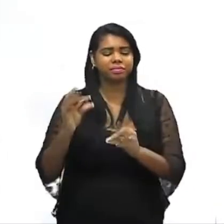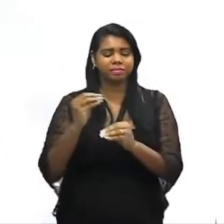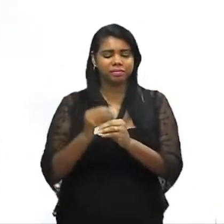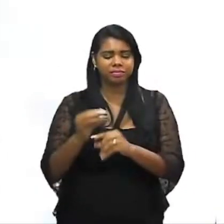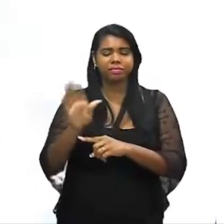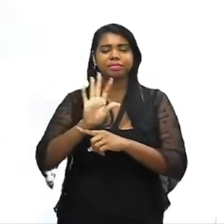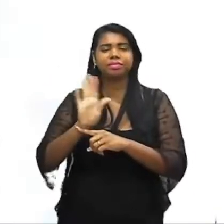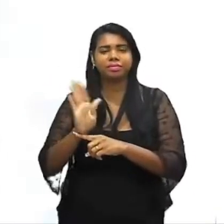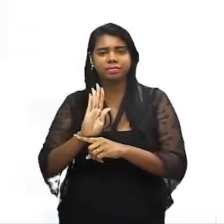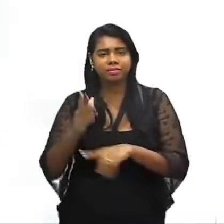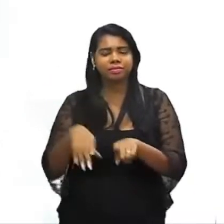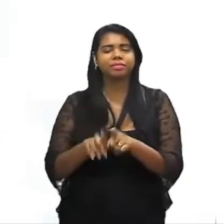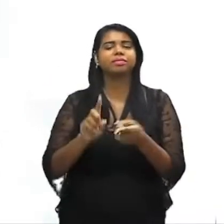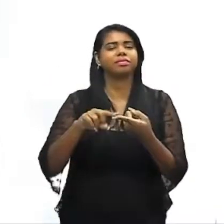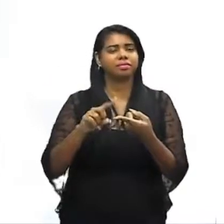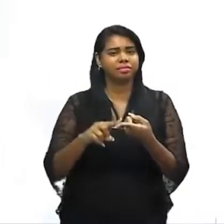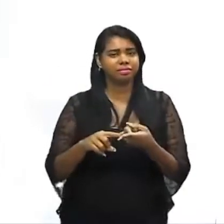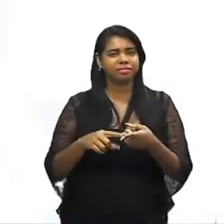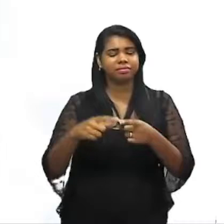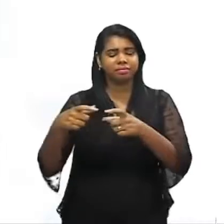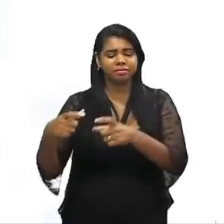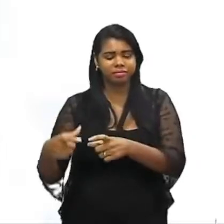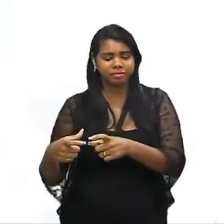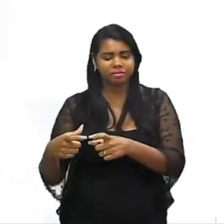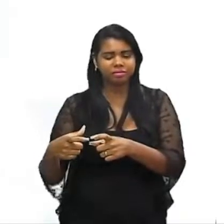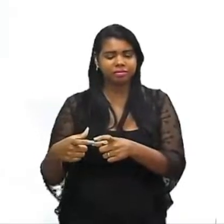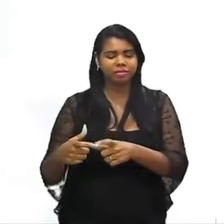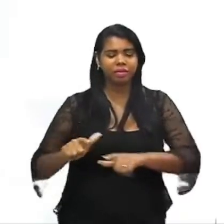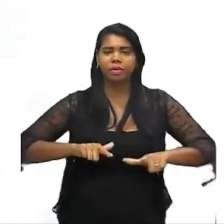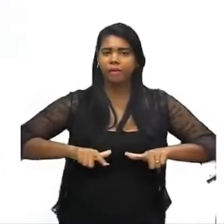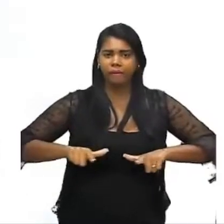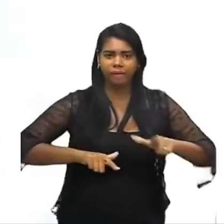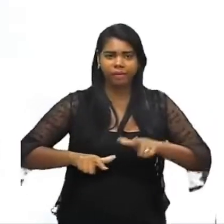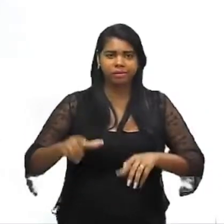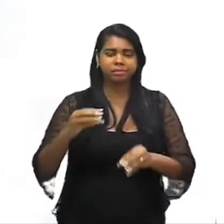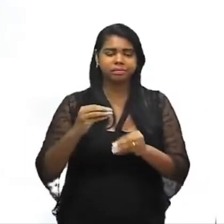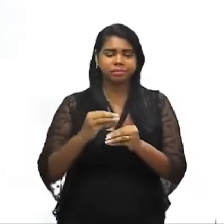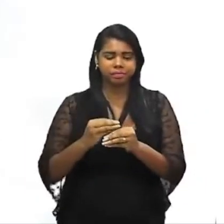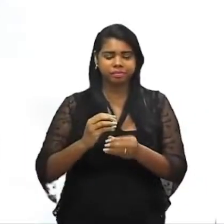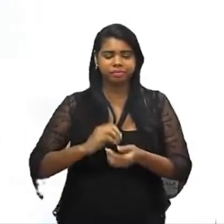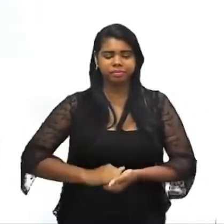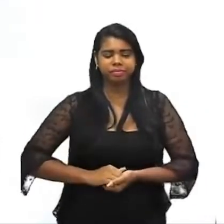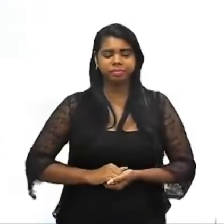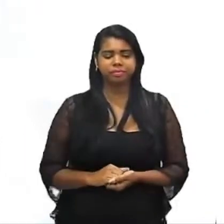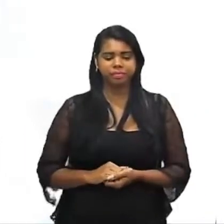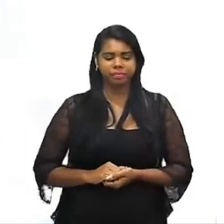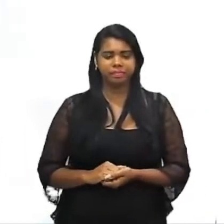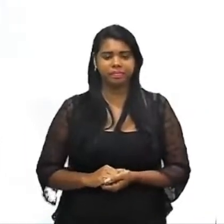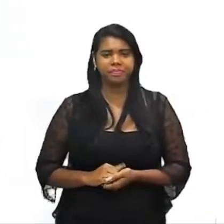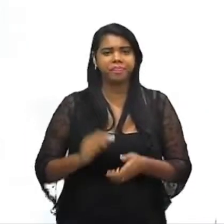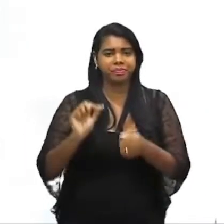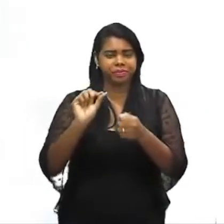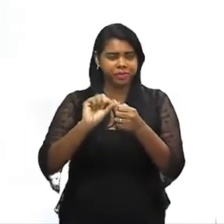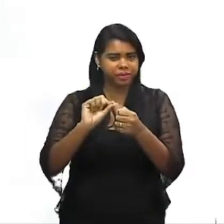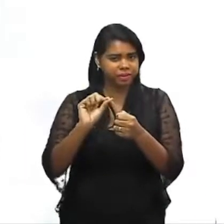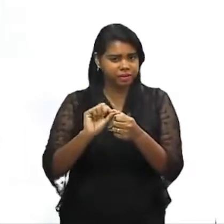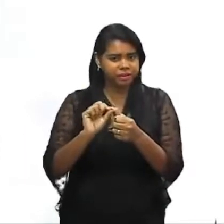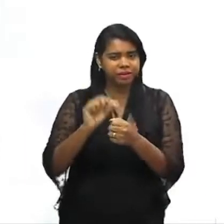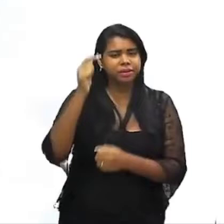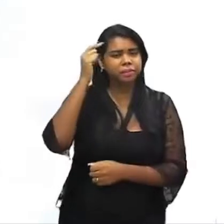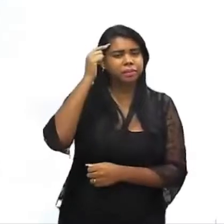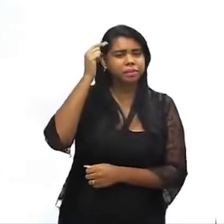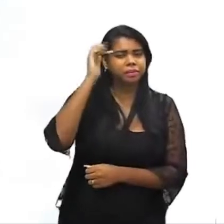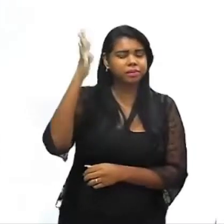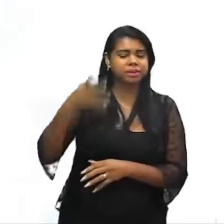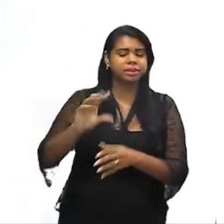cinema mesmo aqui nessa região. Então, o Bajado ele trabalhou como cartazista, ou seja, ele fazia, ele pensava,